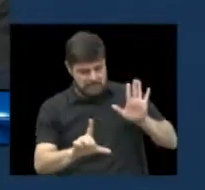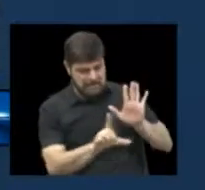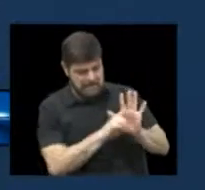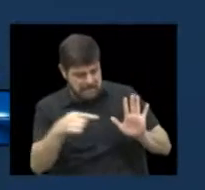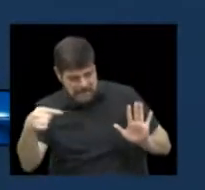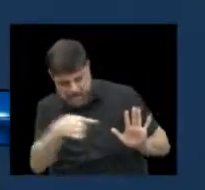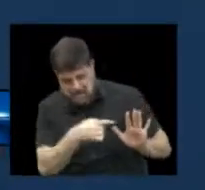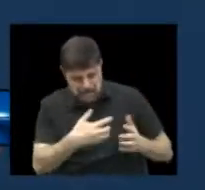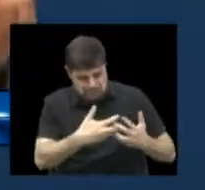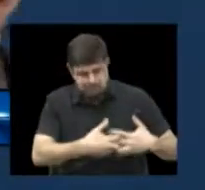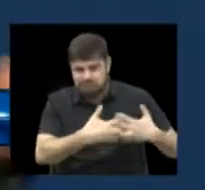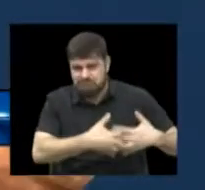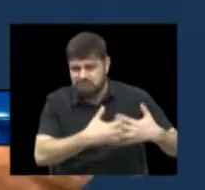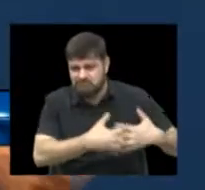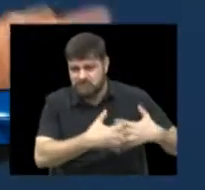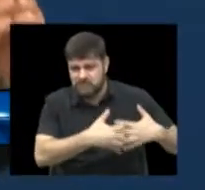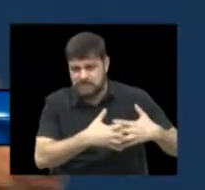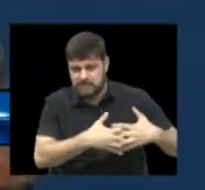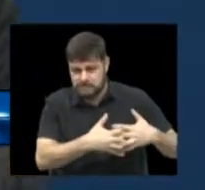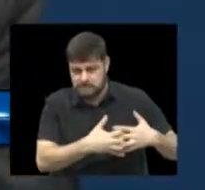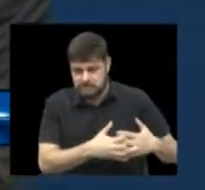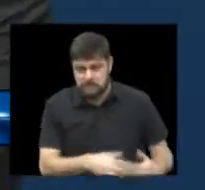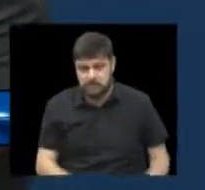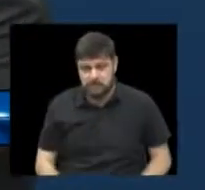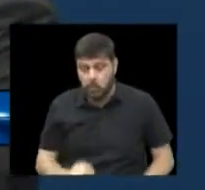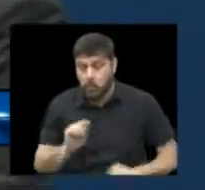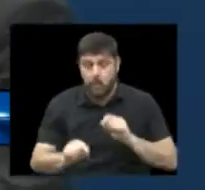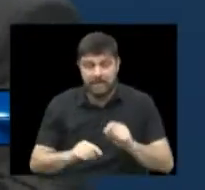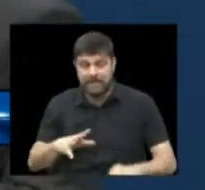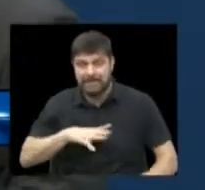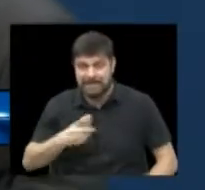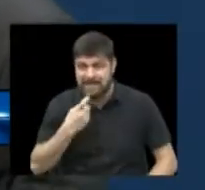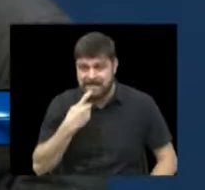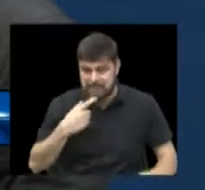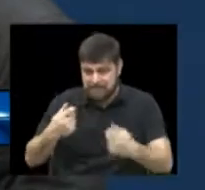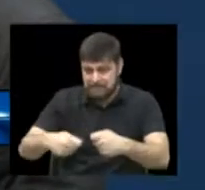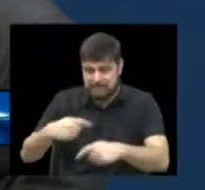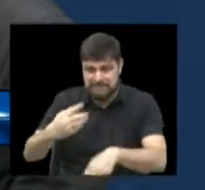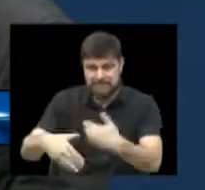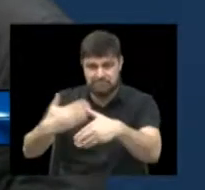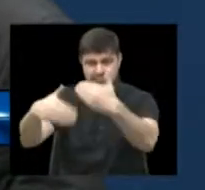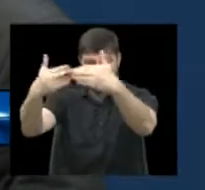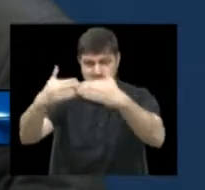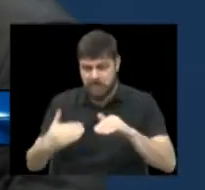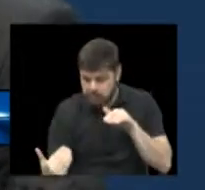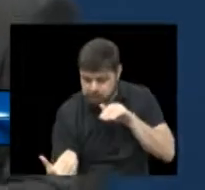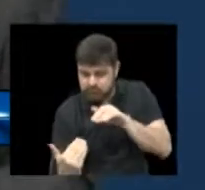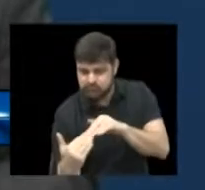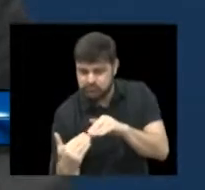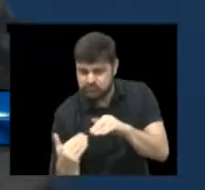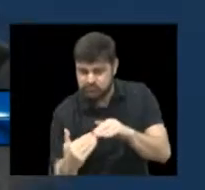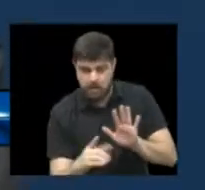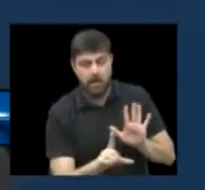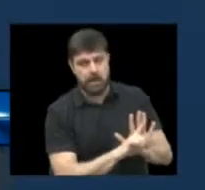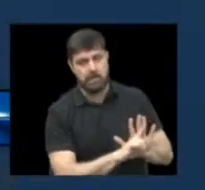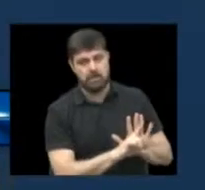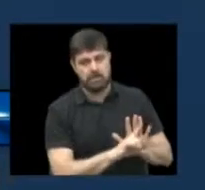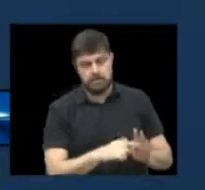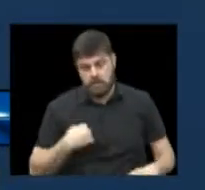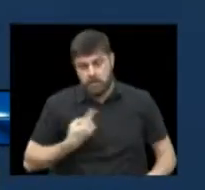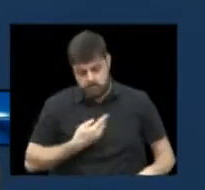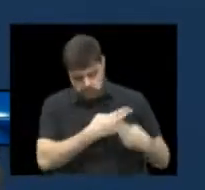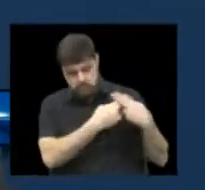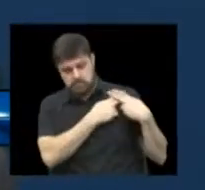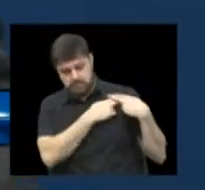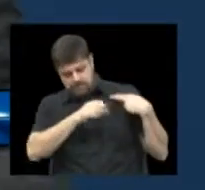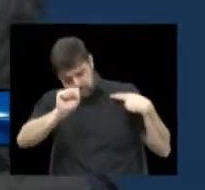sejam aplicadas atento àquilo que a cidade precisa para se desenvolver. E cabe sim a nós, senhores